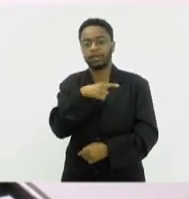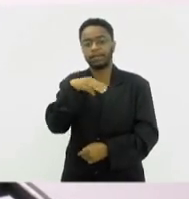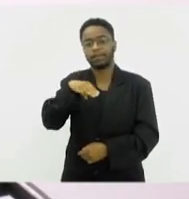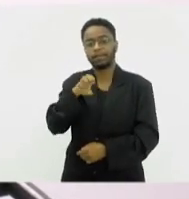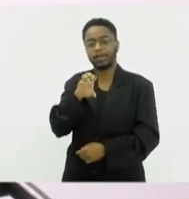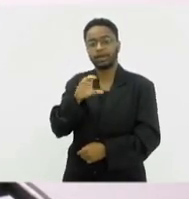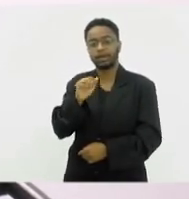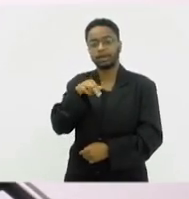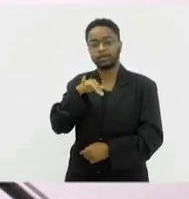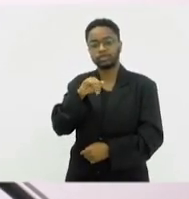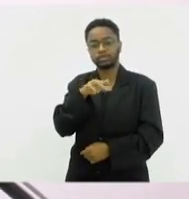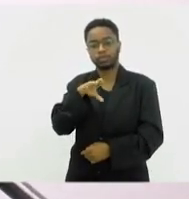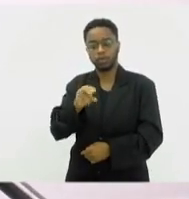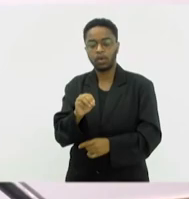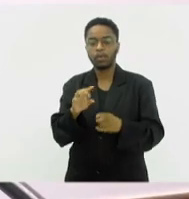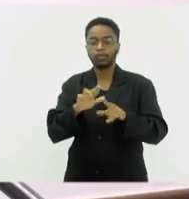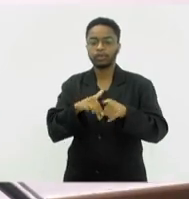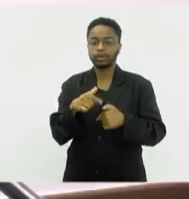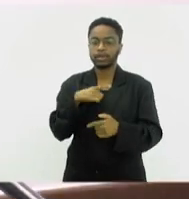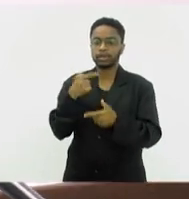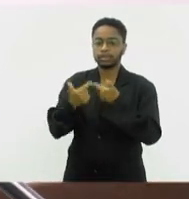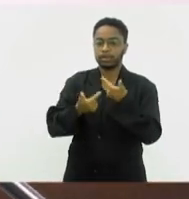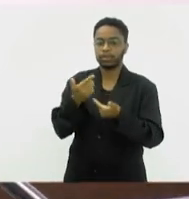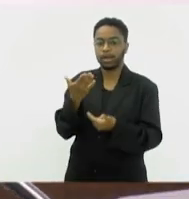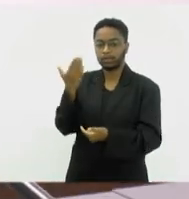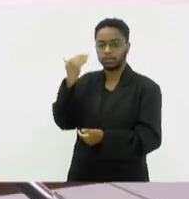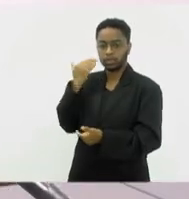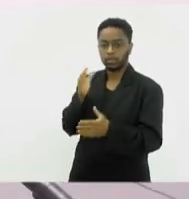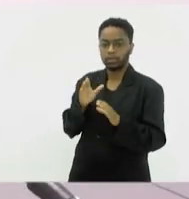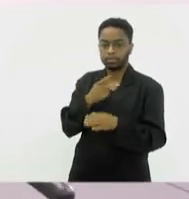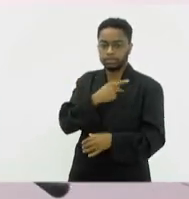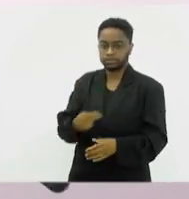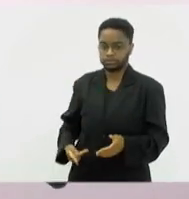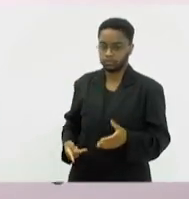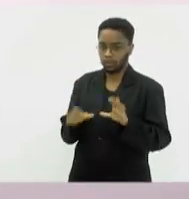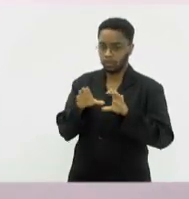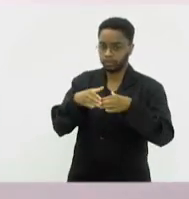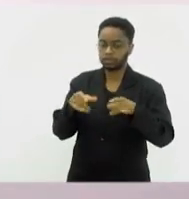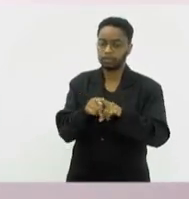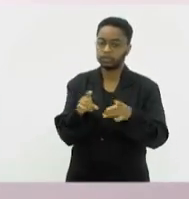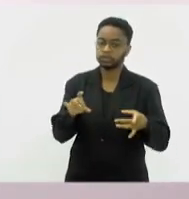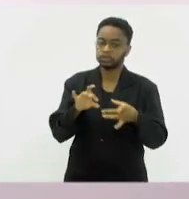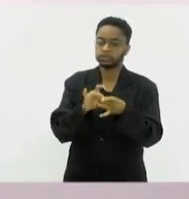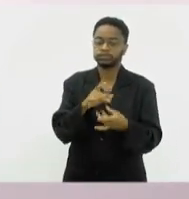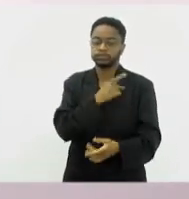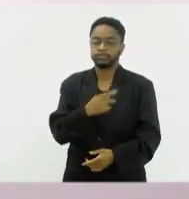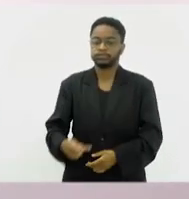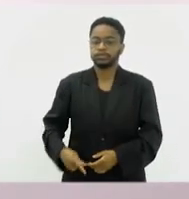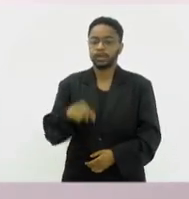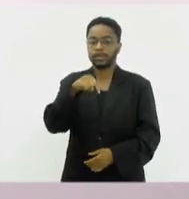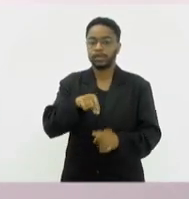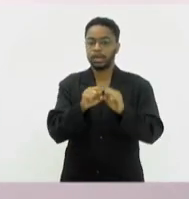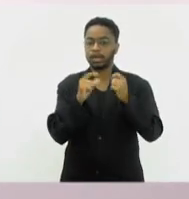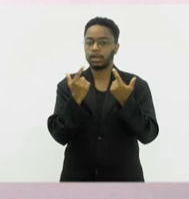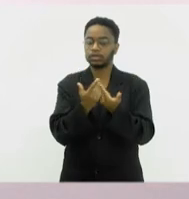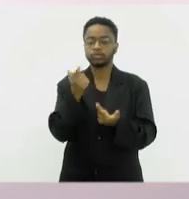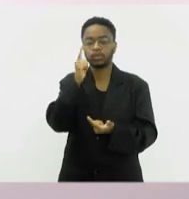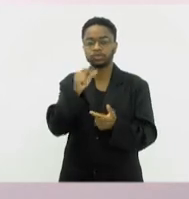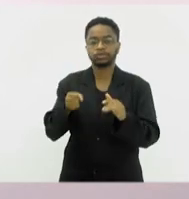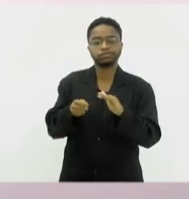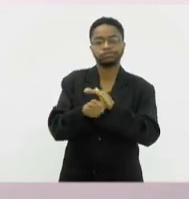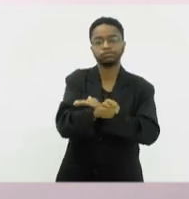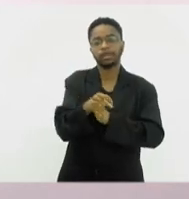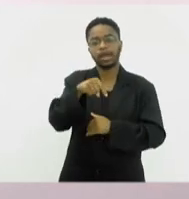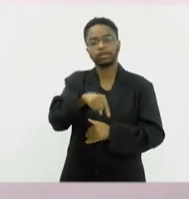de um trabalho que foi da anterior presidência da comissão, junto com a presidência da Casa, esse mecanismo foi efetivado aqui na